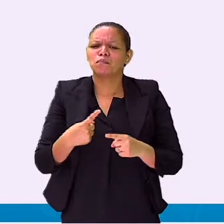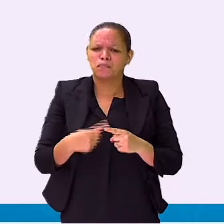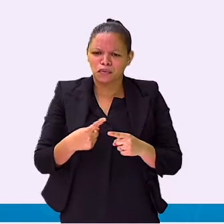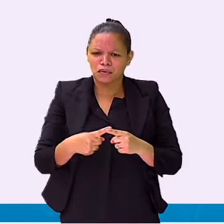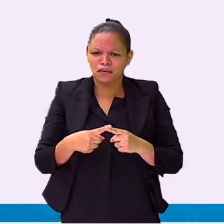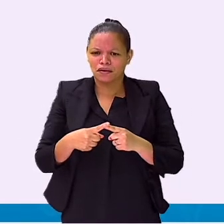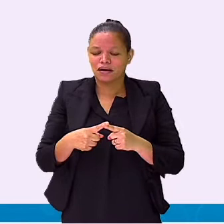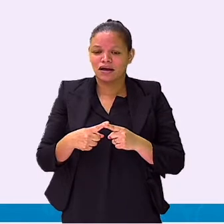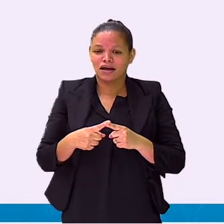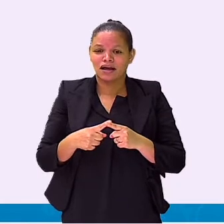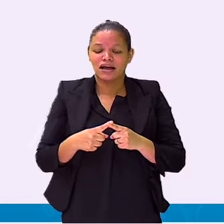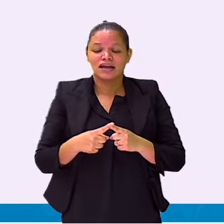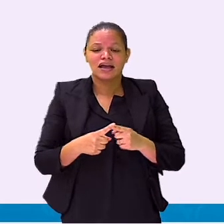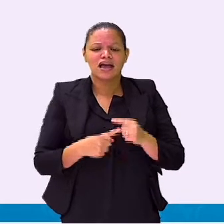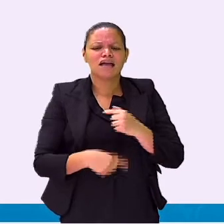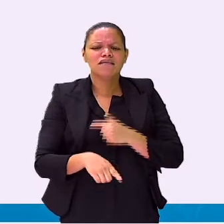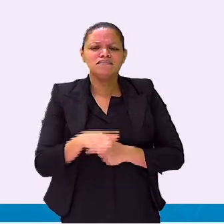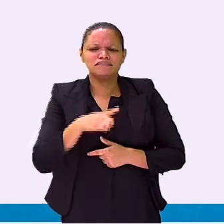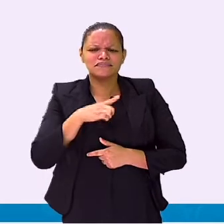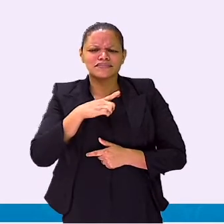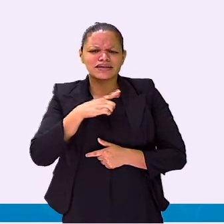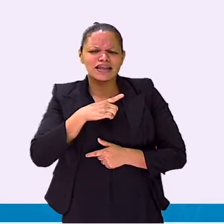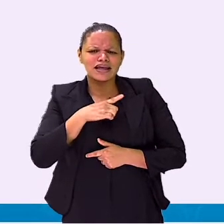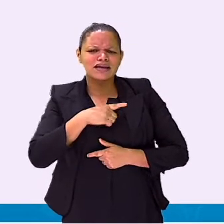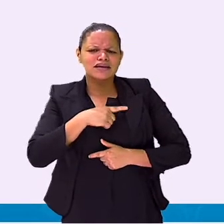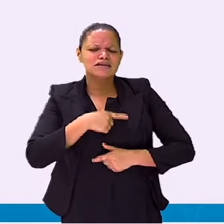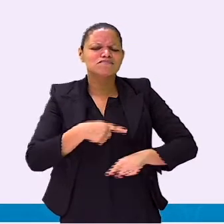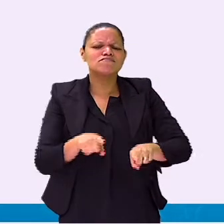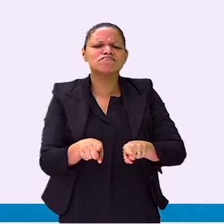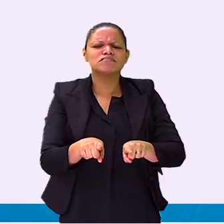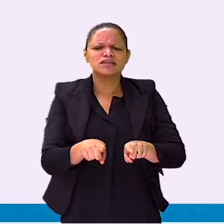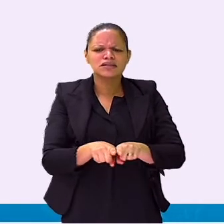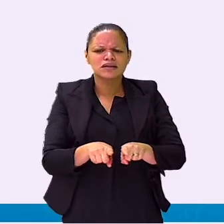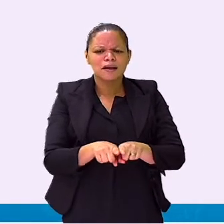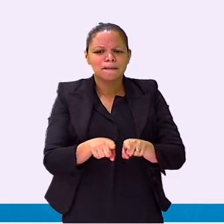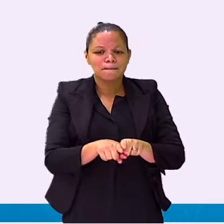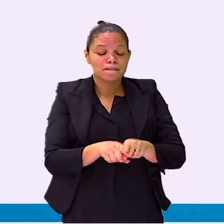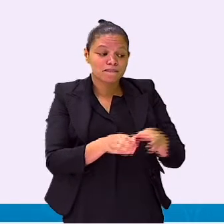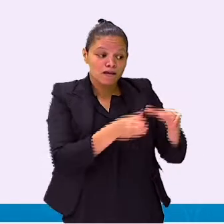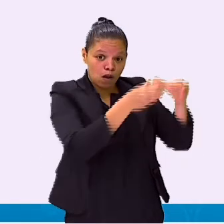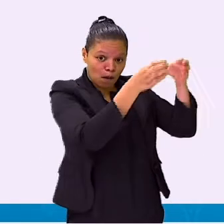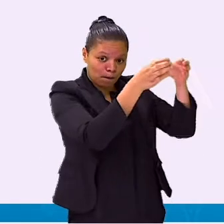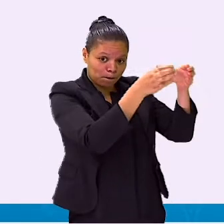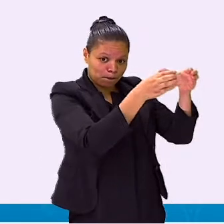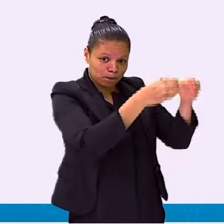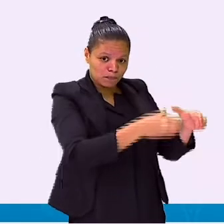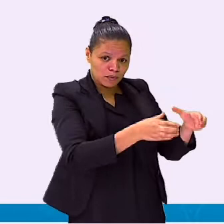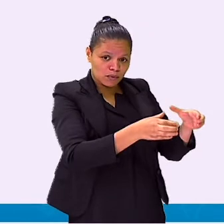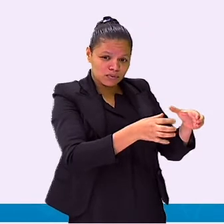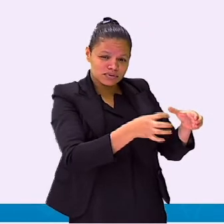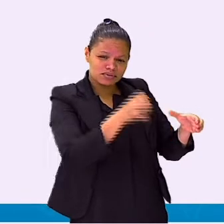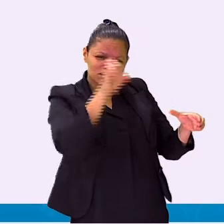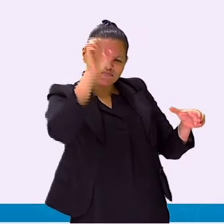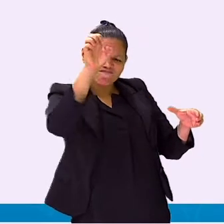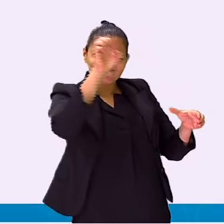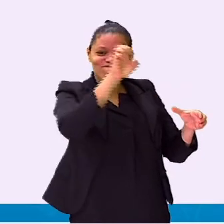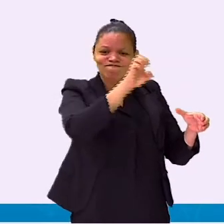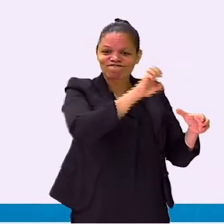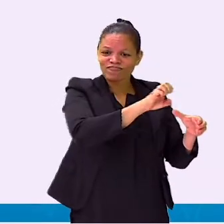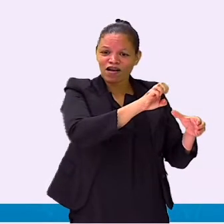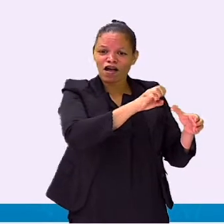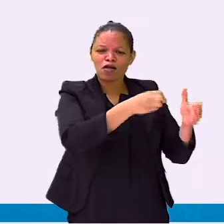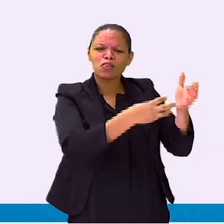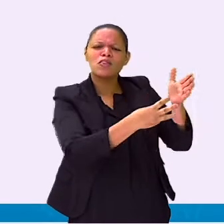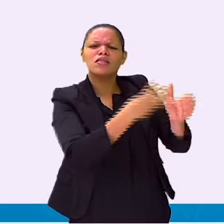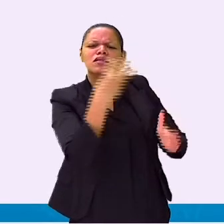inferior à média nacional intrigam diante da posição do Estado, o terceiro maior do país. O